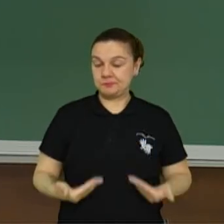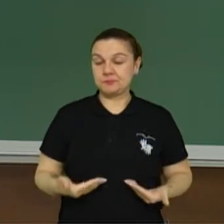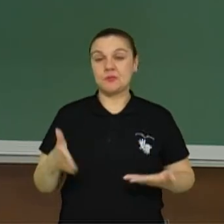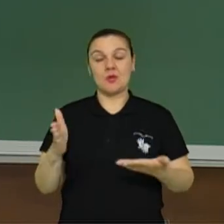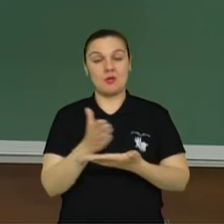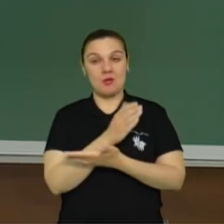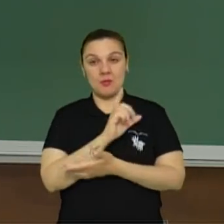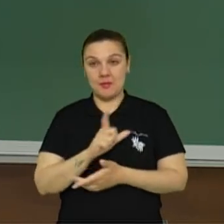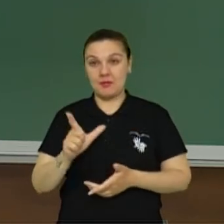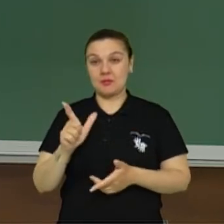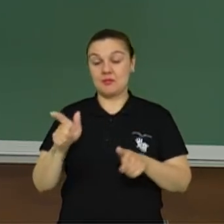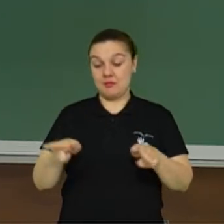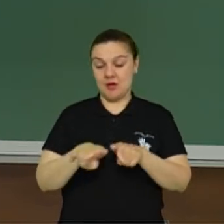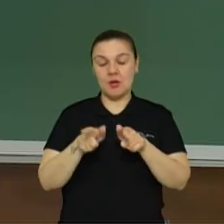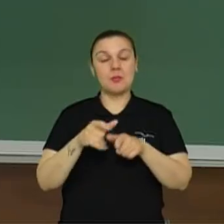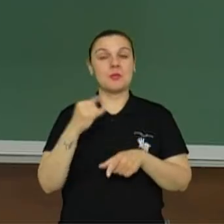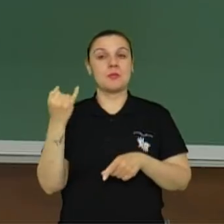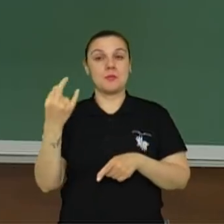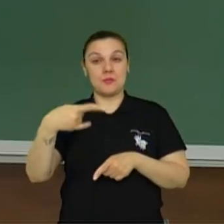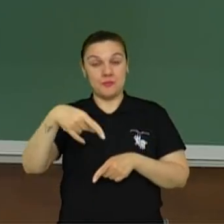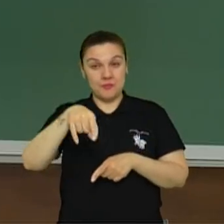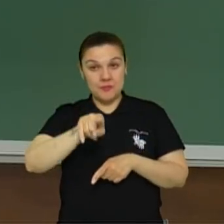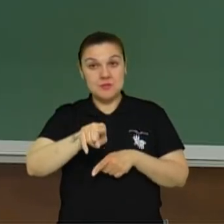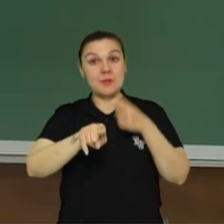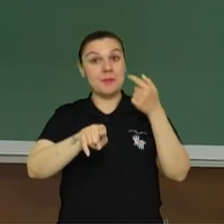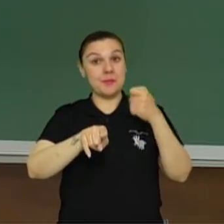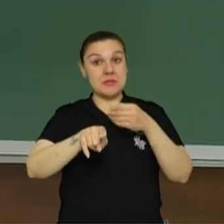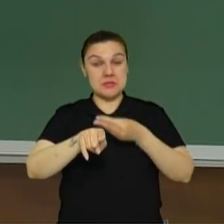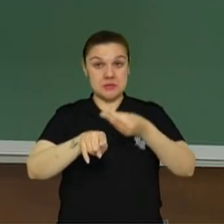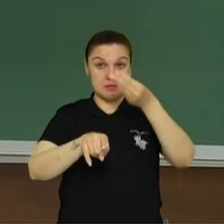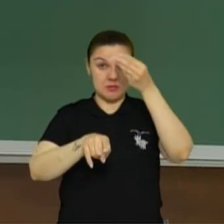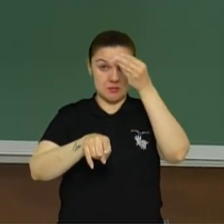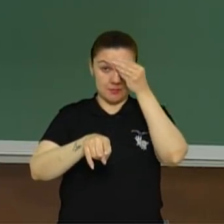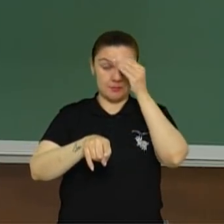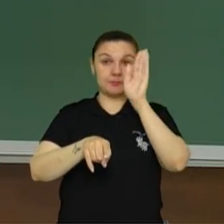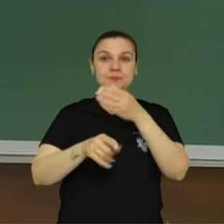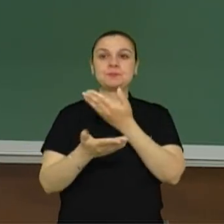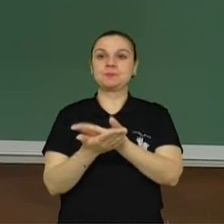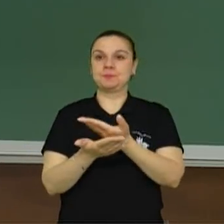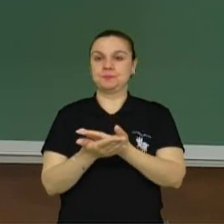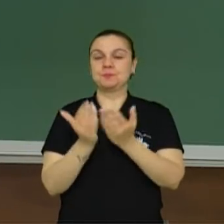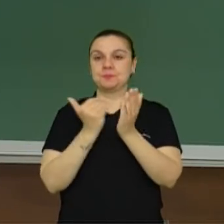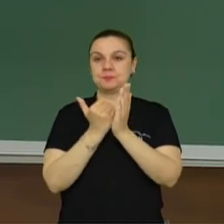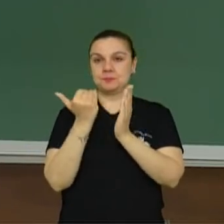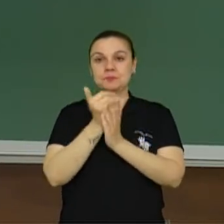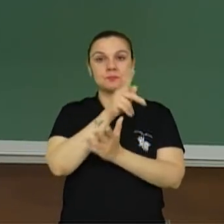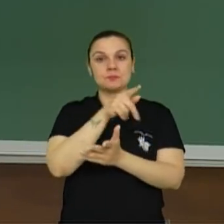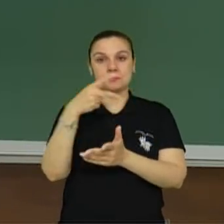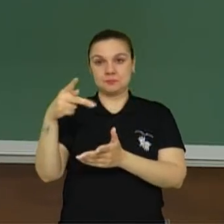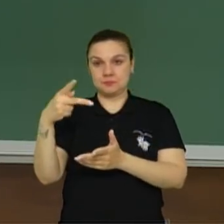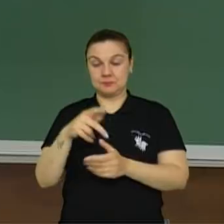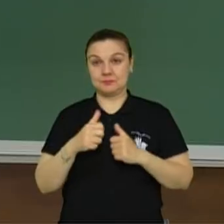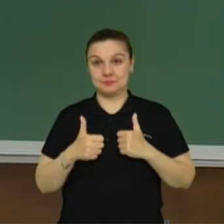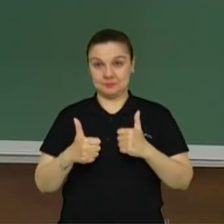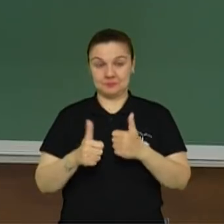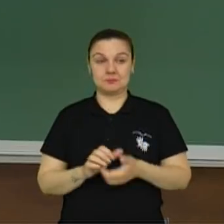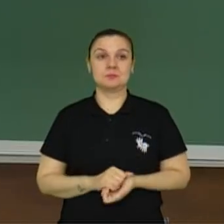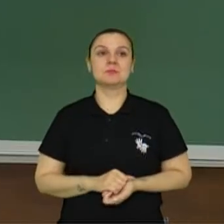classe gramatical bastante importante que você deve conhecer e já deve ter trabalhado bastante com os seus professores.